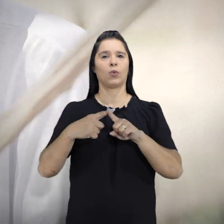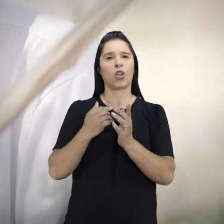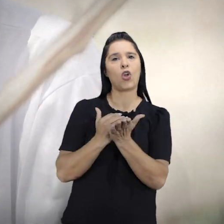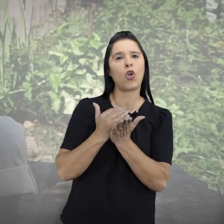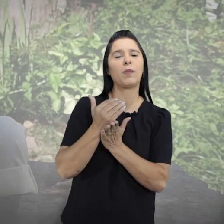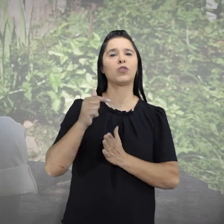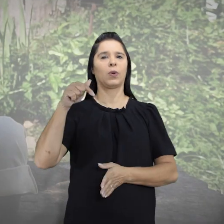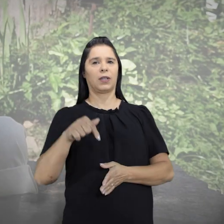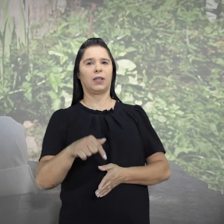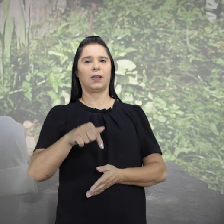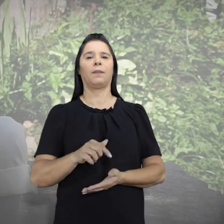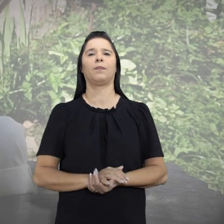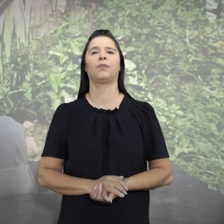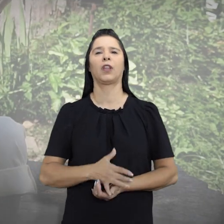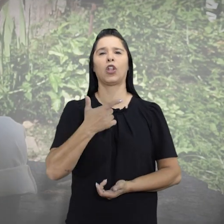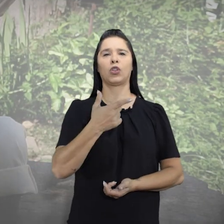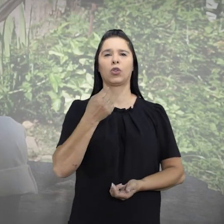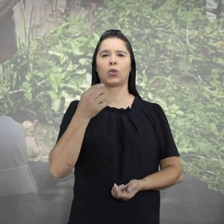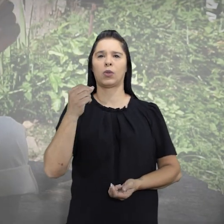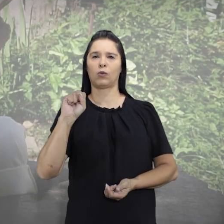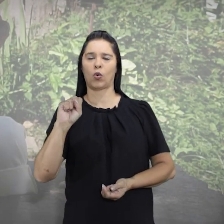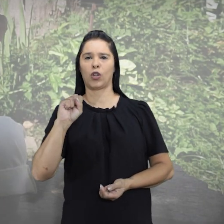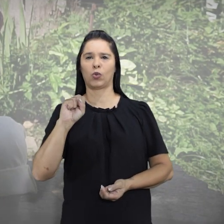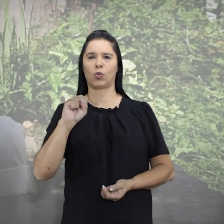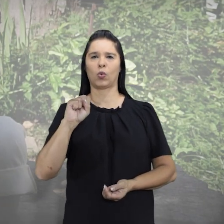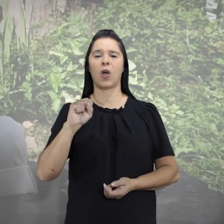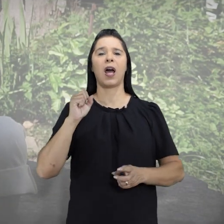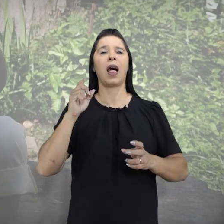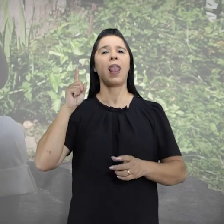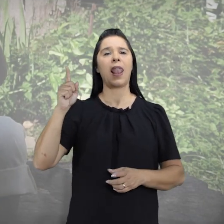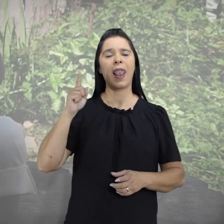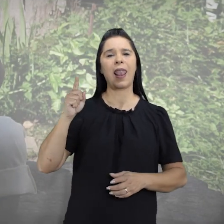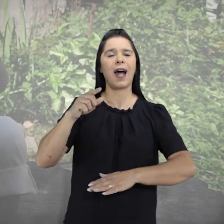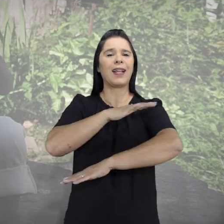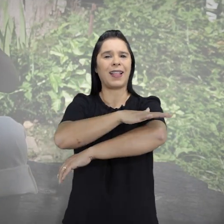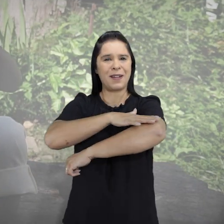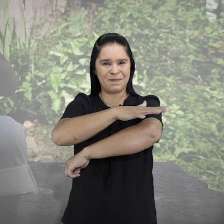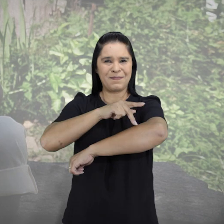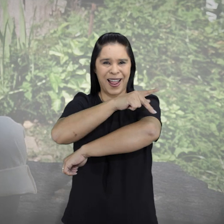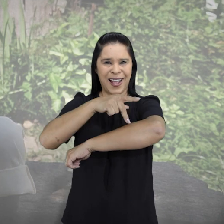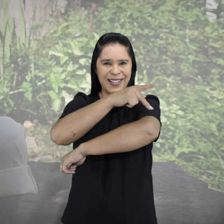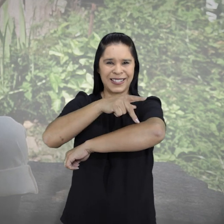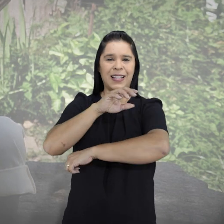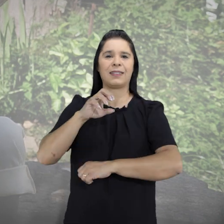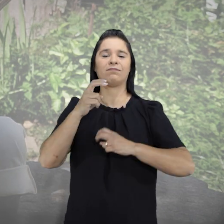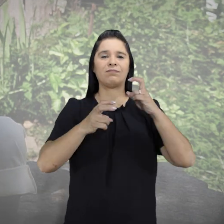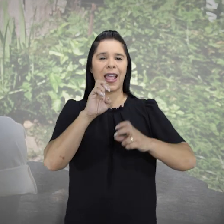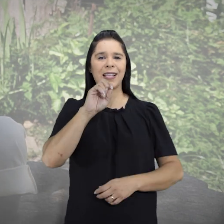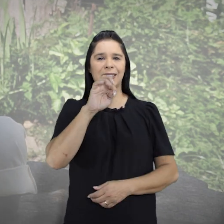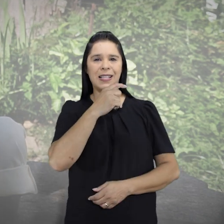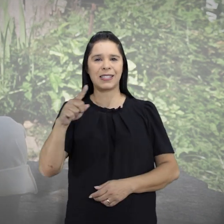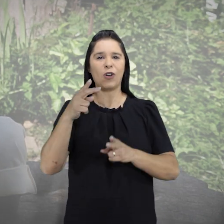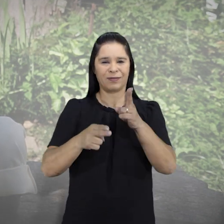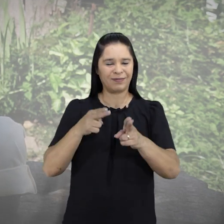congo aqui. 2008, na Praça da Estação, seria o lugar mais tranquilo, onde